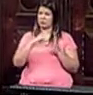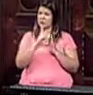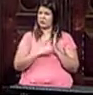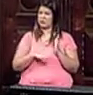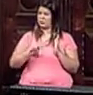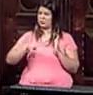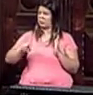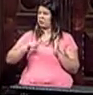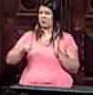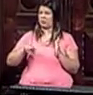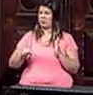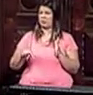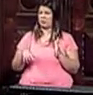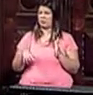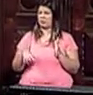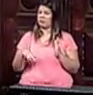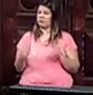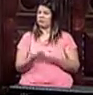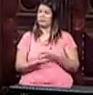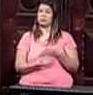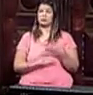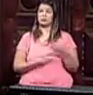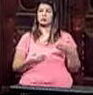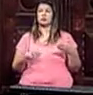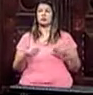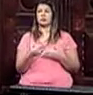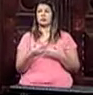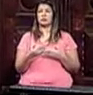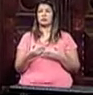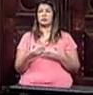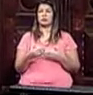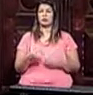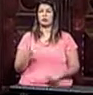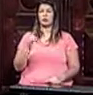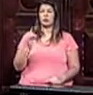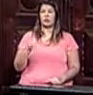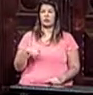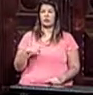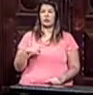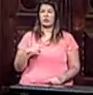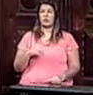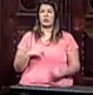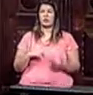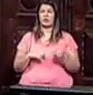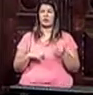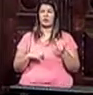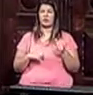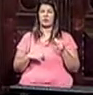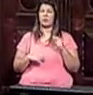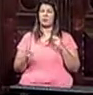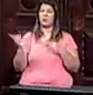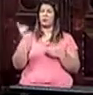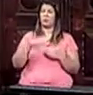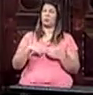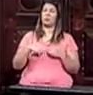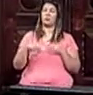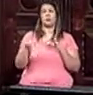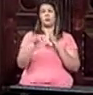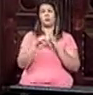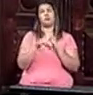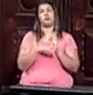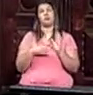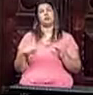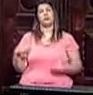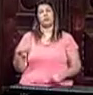isso. A transição foi quando mudar esta nova metodologia.